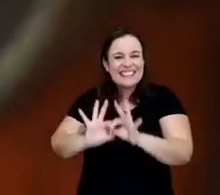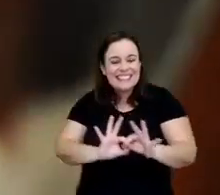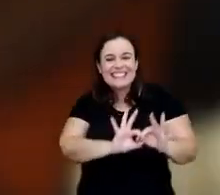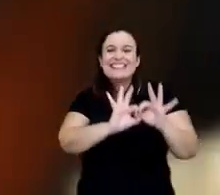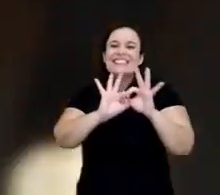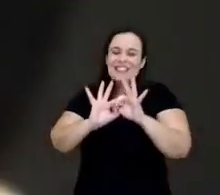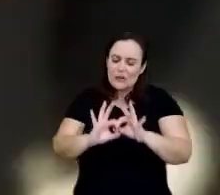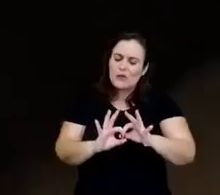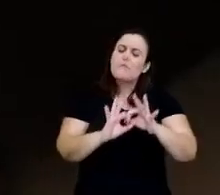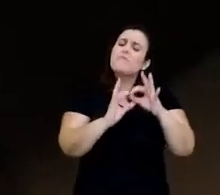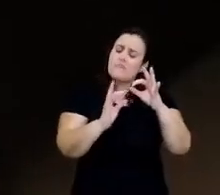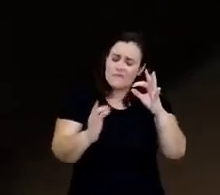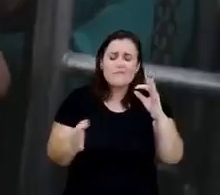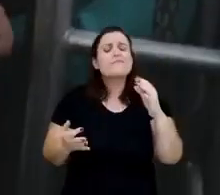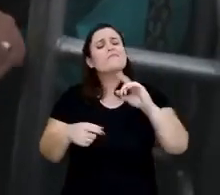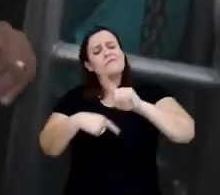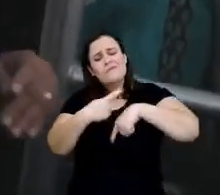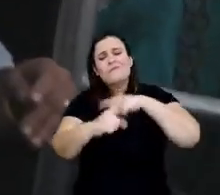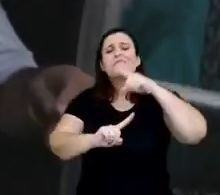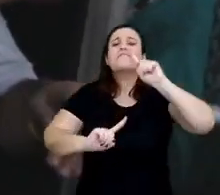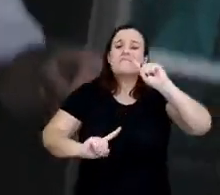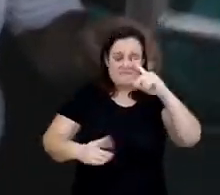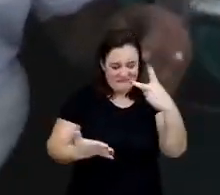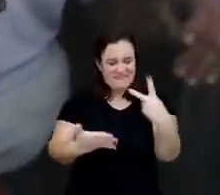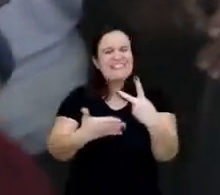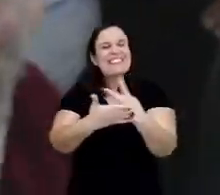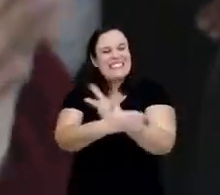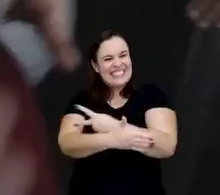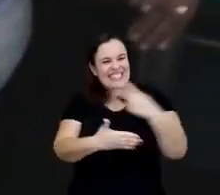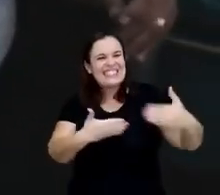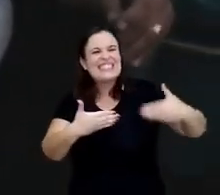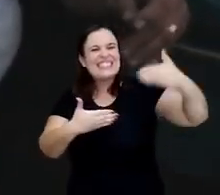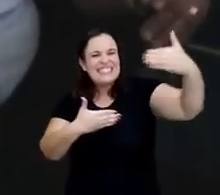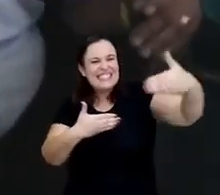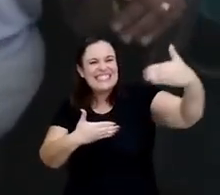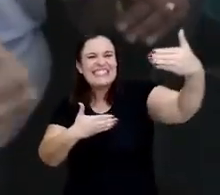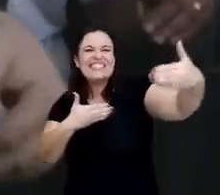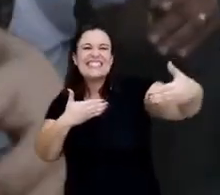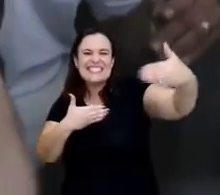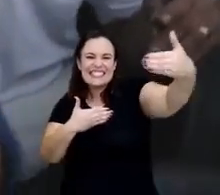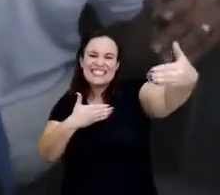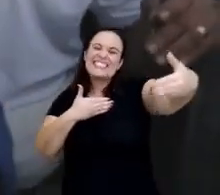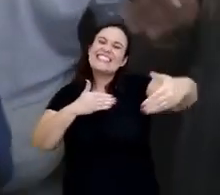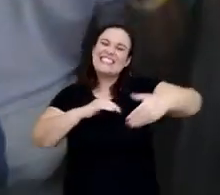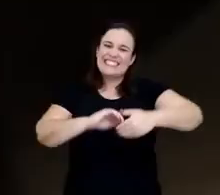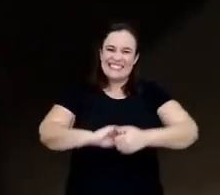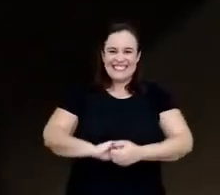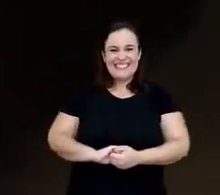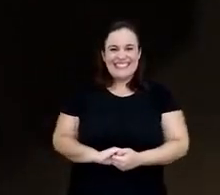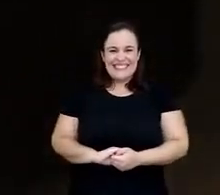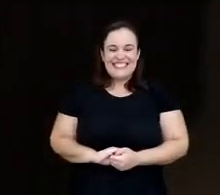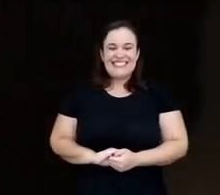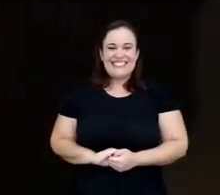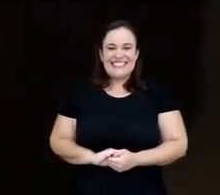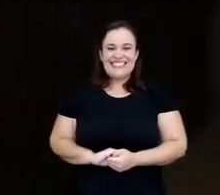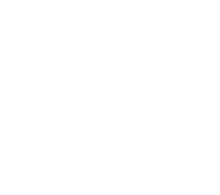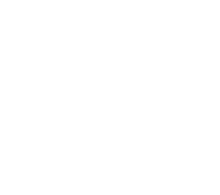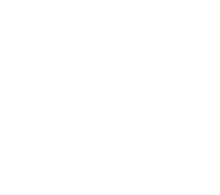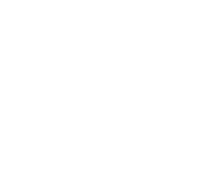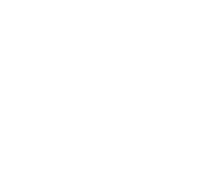o povo. A virada vai sair, vai sair, vai sair.